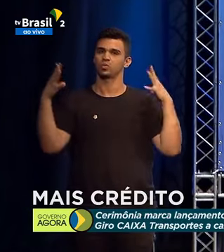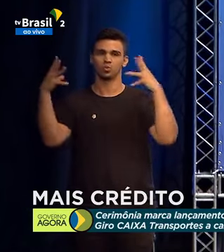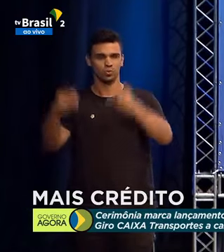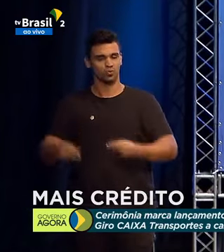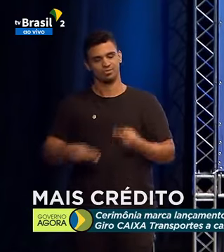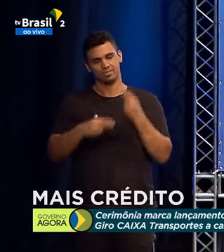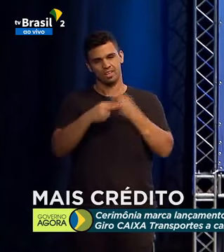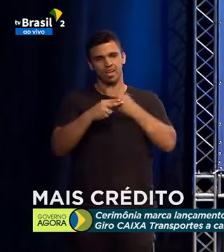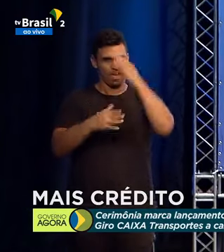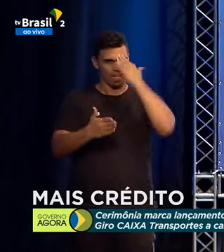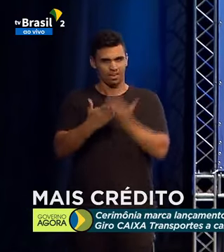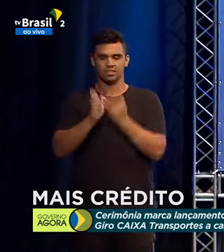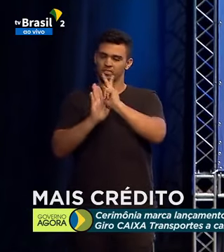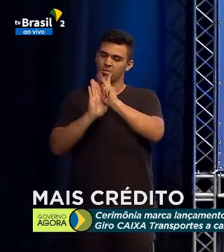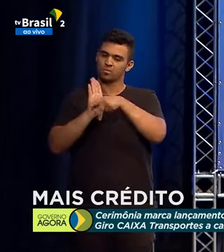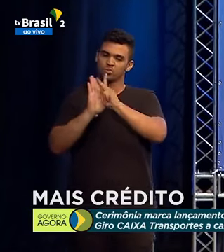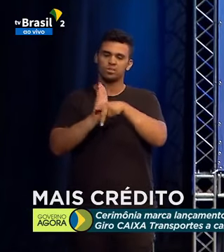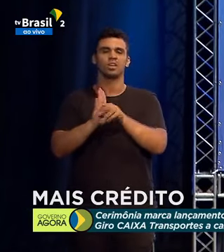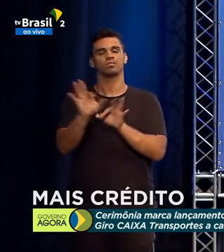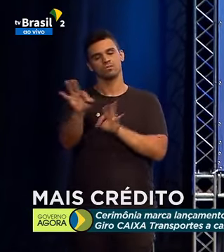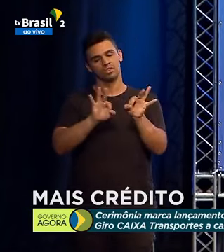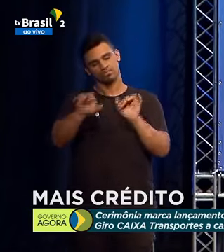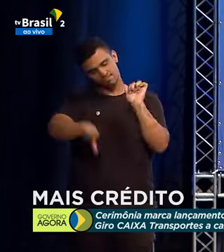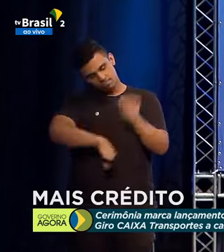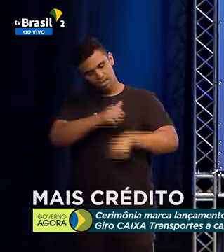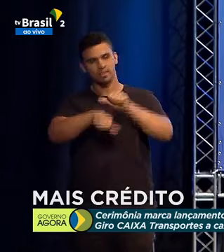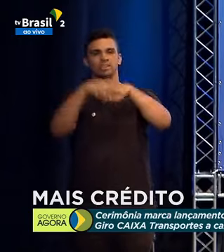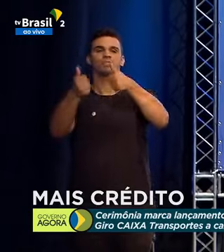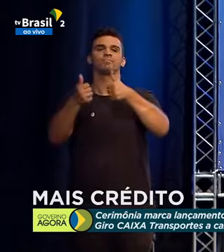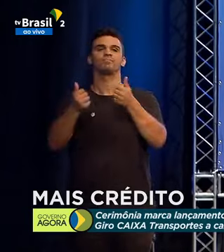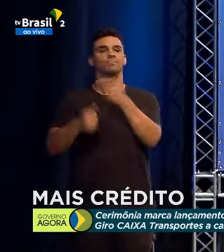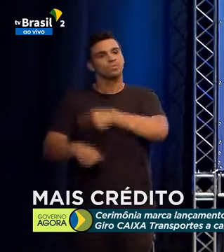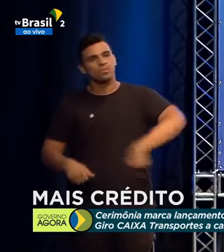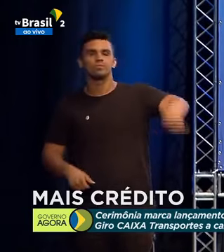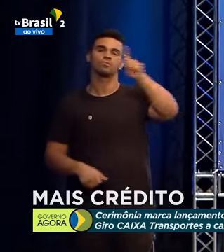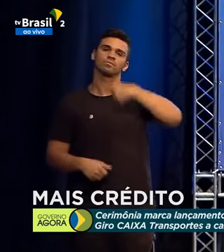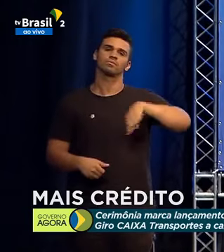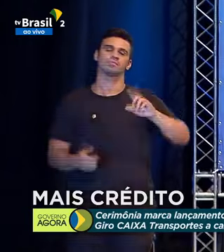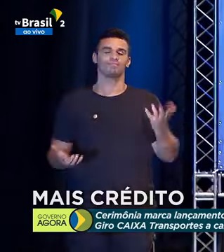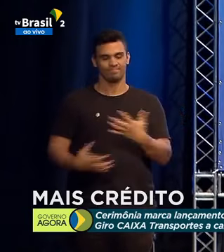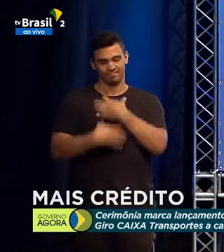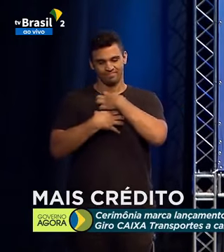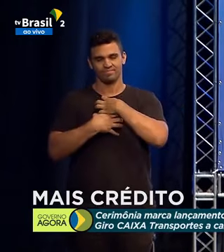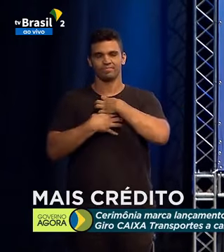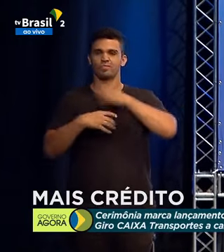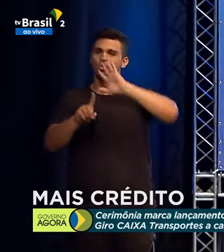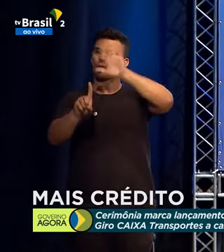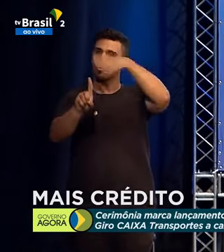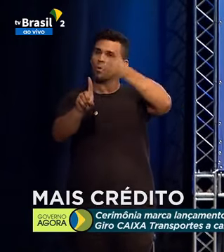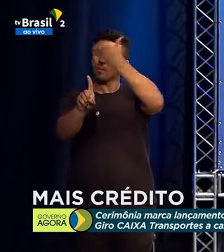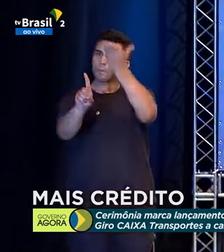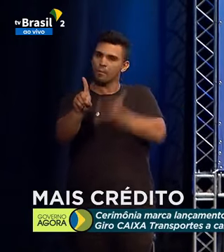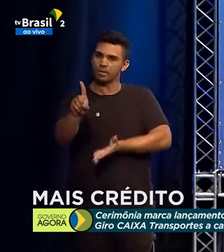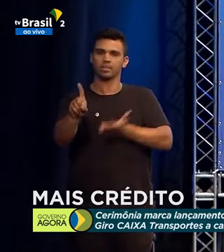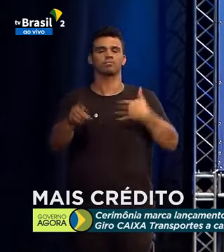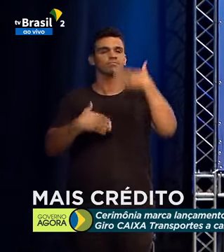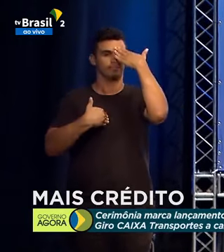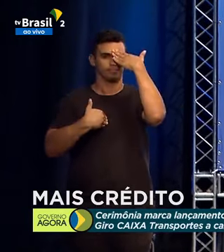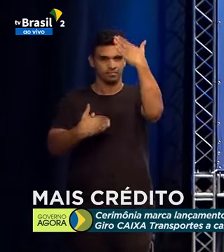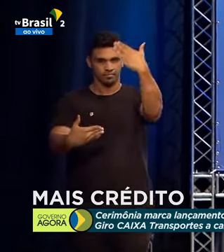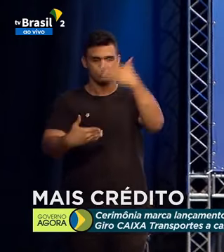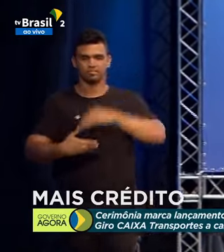acreditando no projeto e fazendo essas grandes transformações. Então, a todos vocês, minhas sinceras homenagens, os meus sinceros